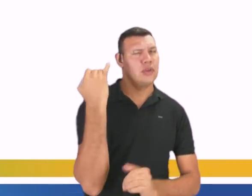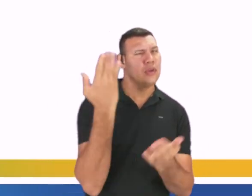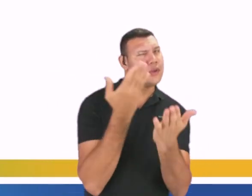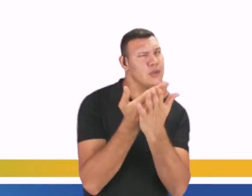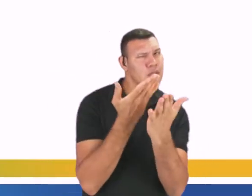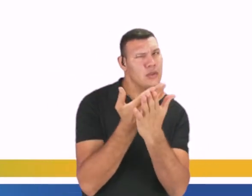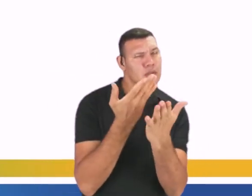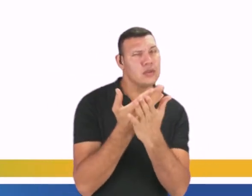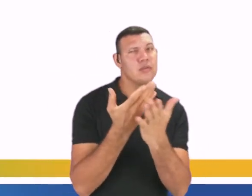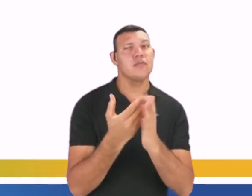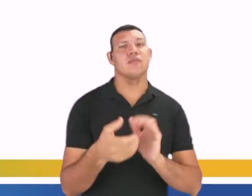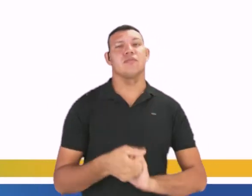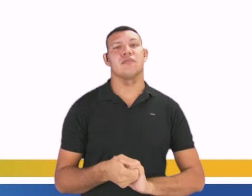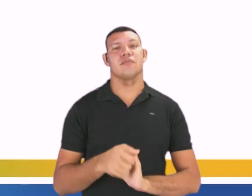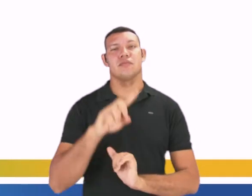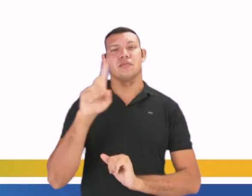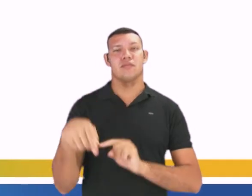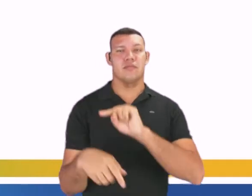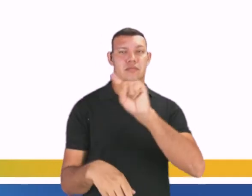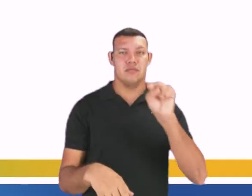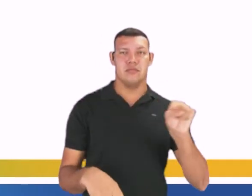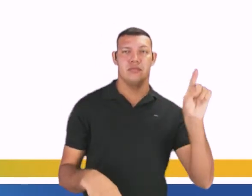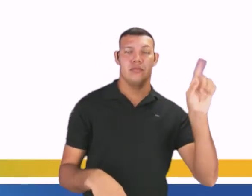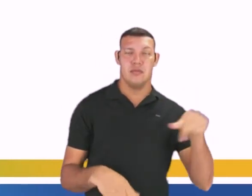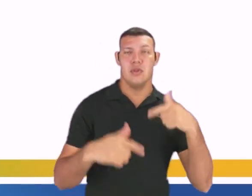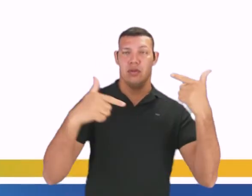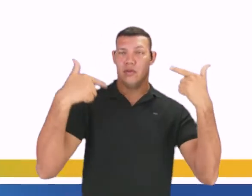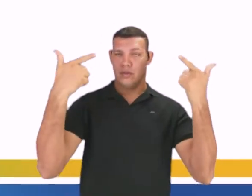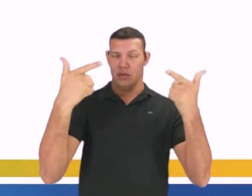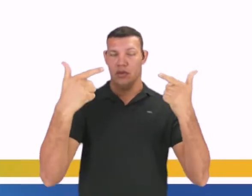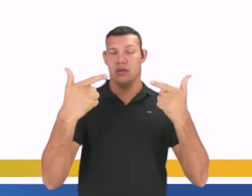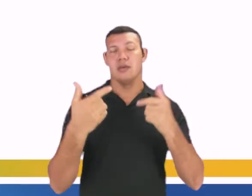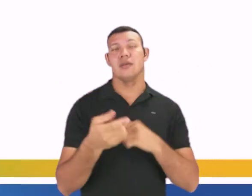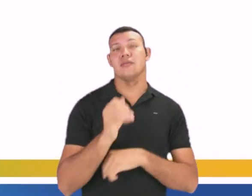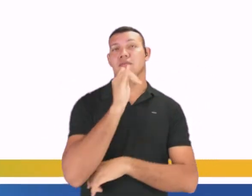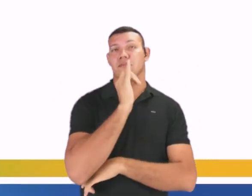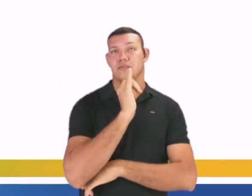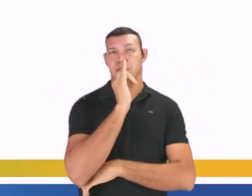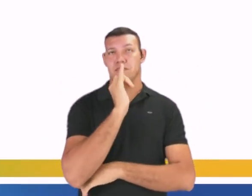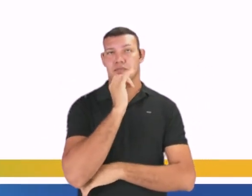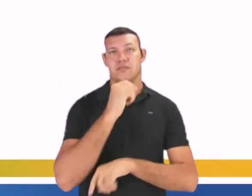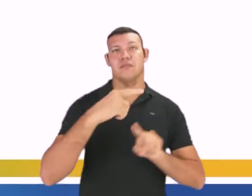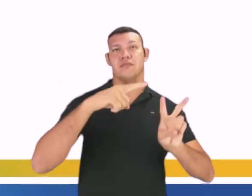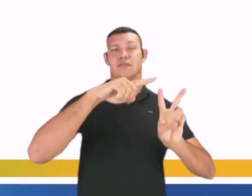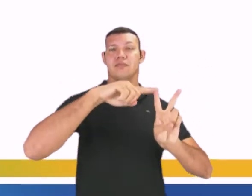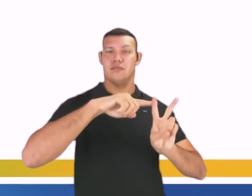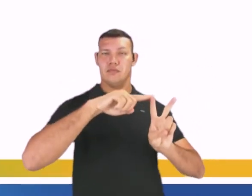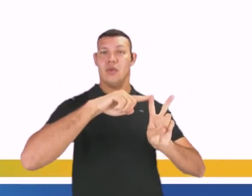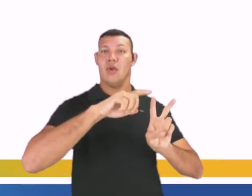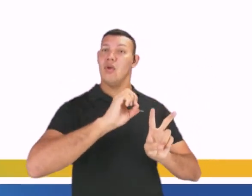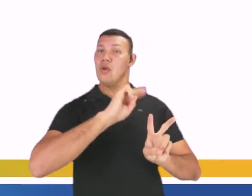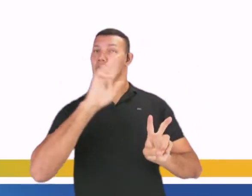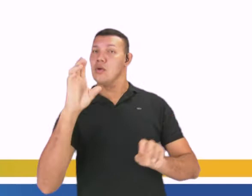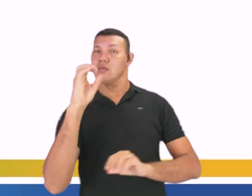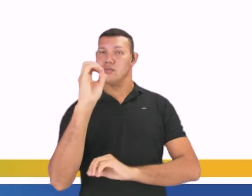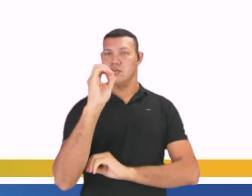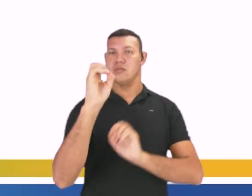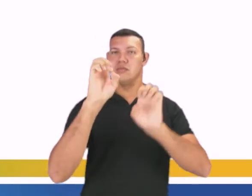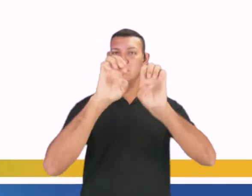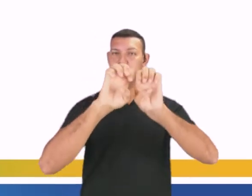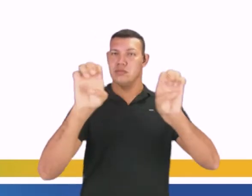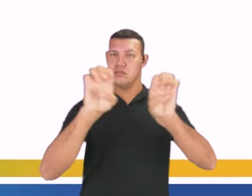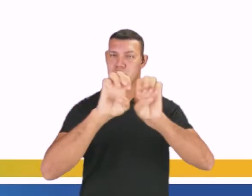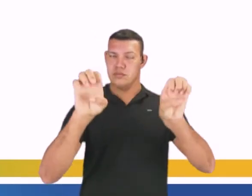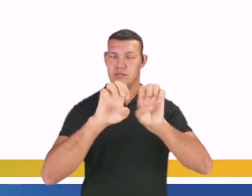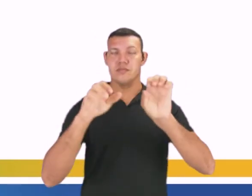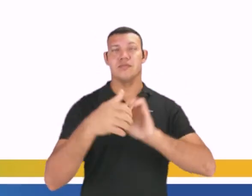estudo da função do segundo grau, como, por exemplo, as raízes e os zeros da equação. Que aí você